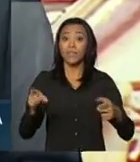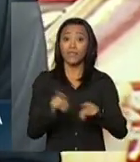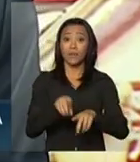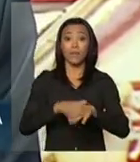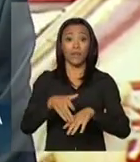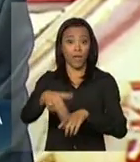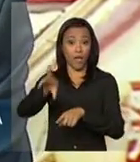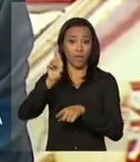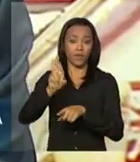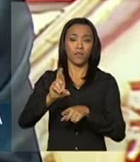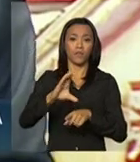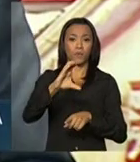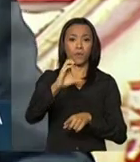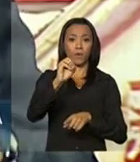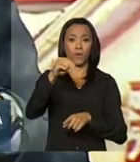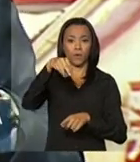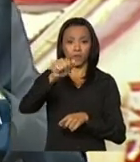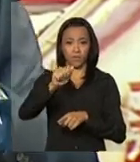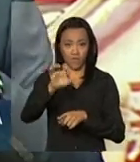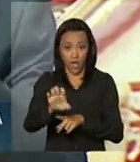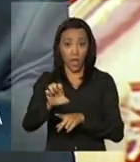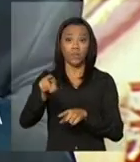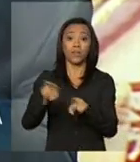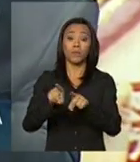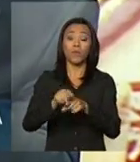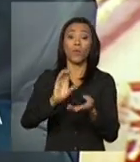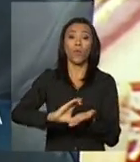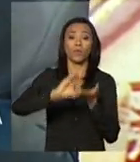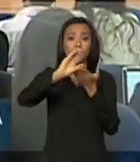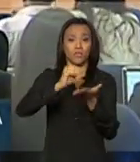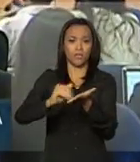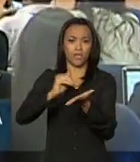representando o CONAIS, o Conselho de Secretários Estaduais de Saúde.